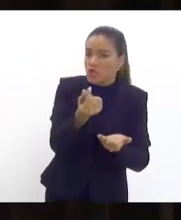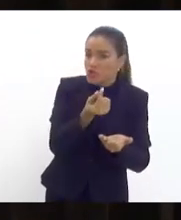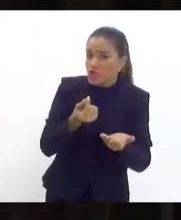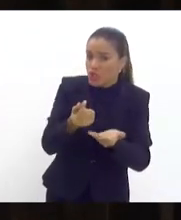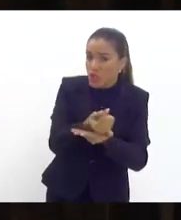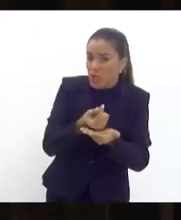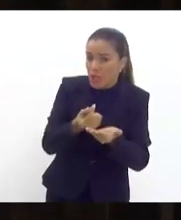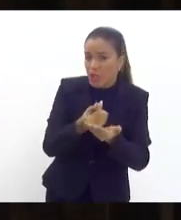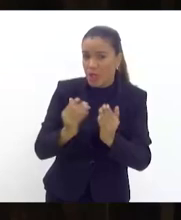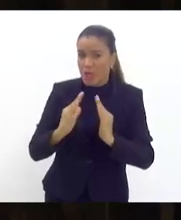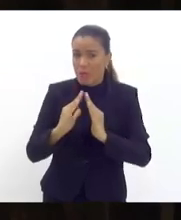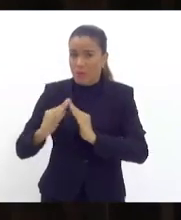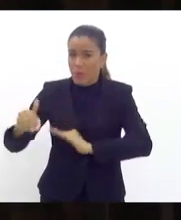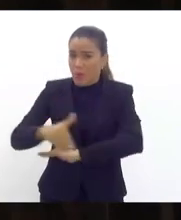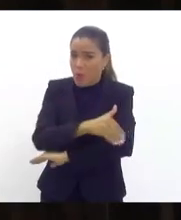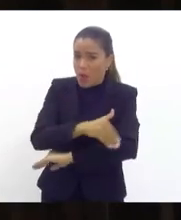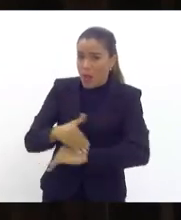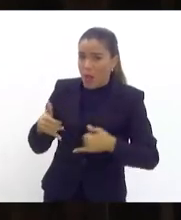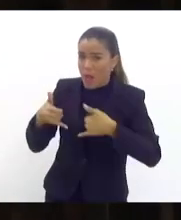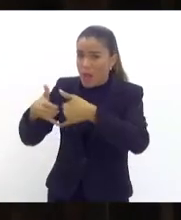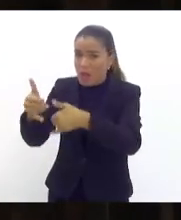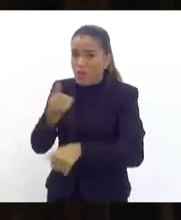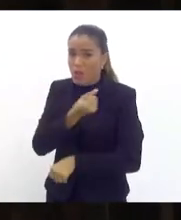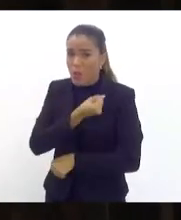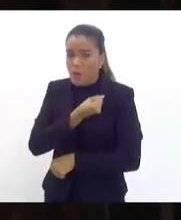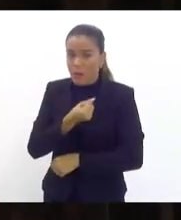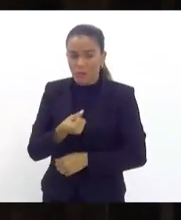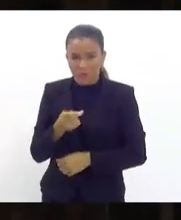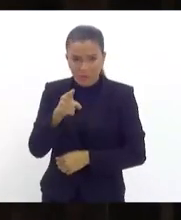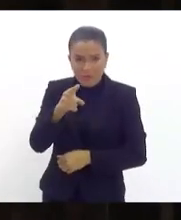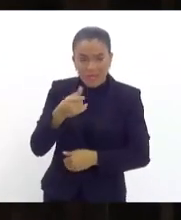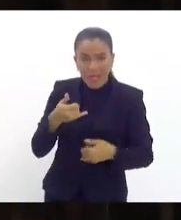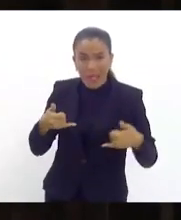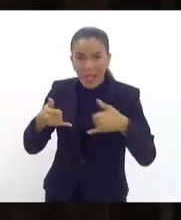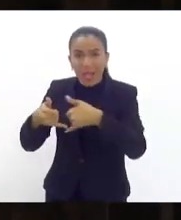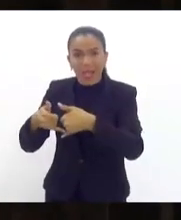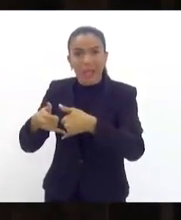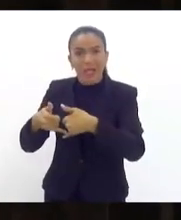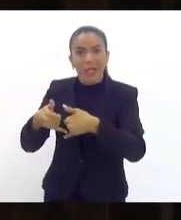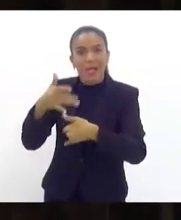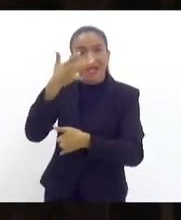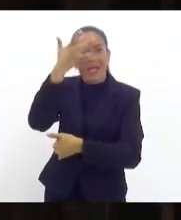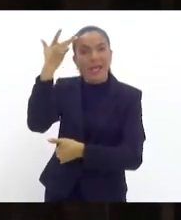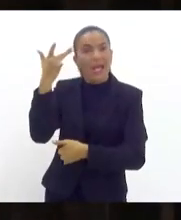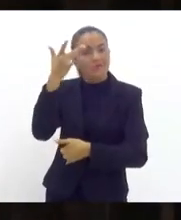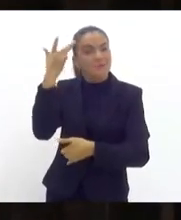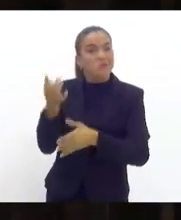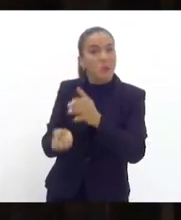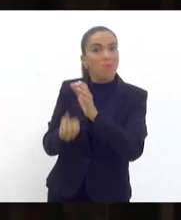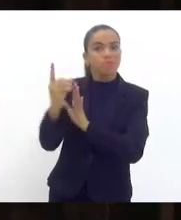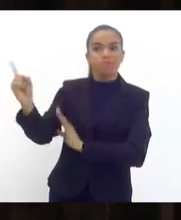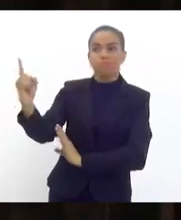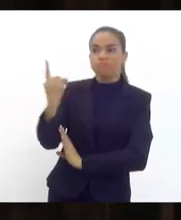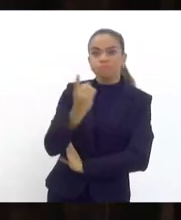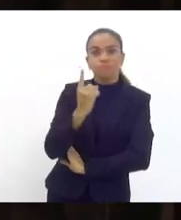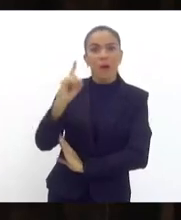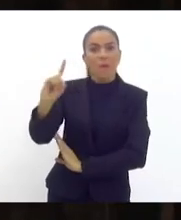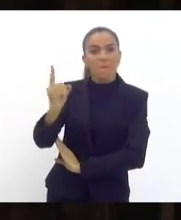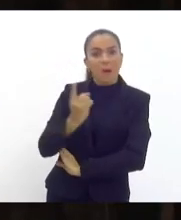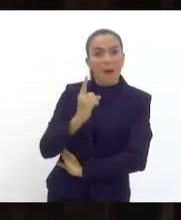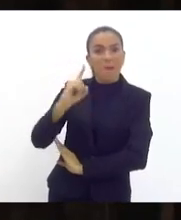os moradores de rua Ligue para o número tal e você liga e as pessoas aparecem vão lá